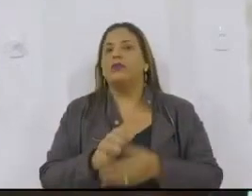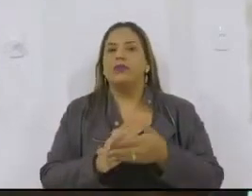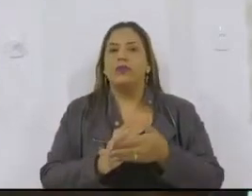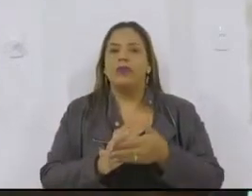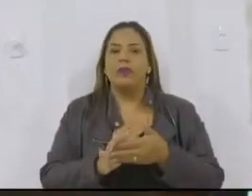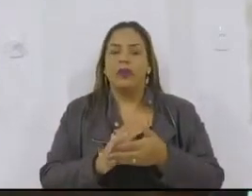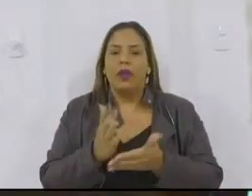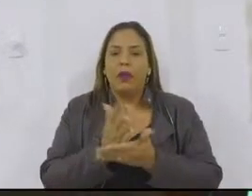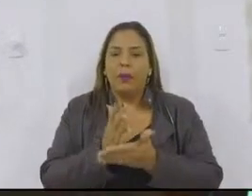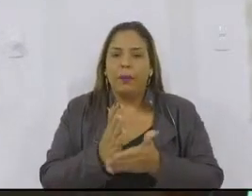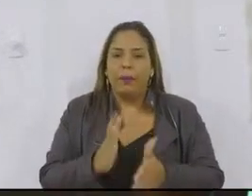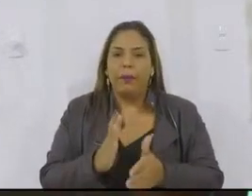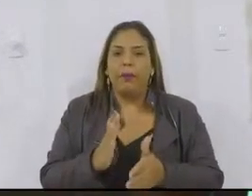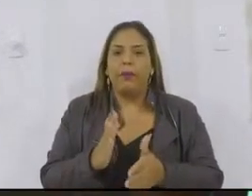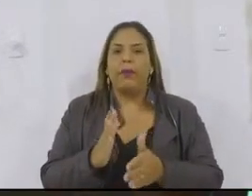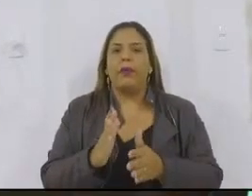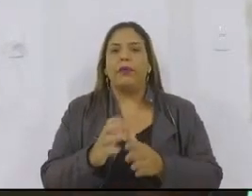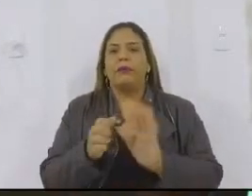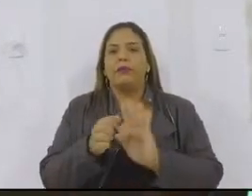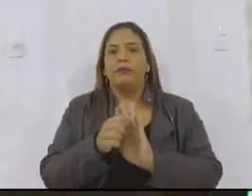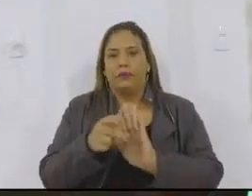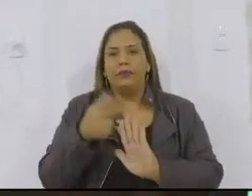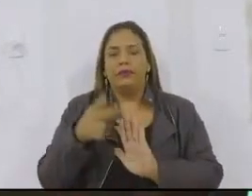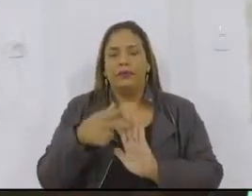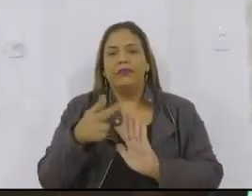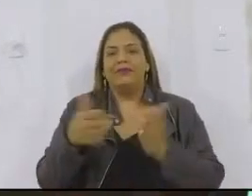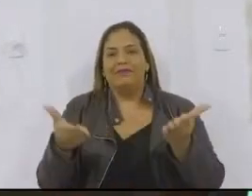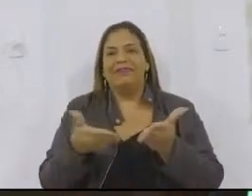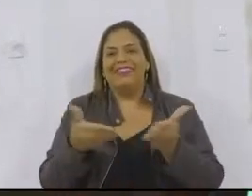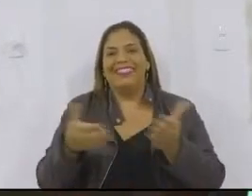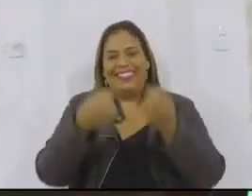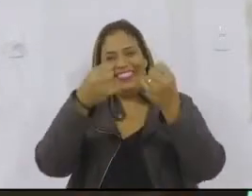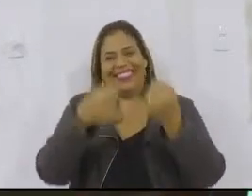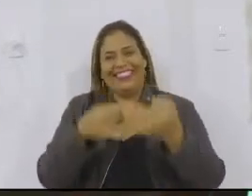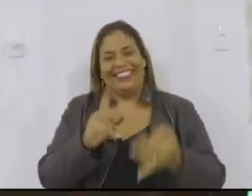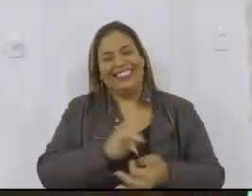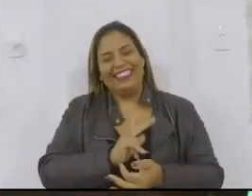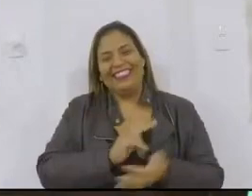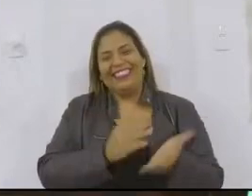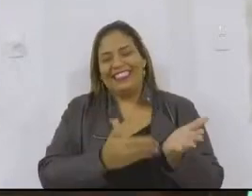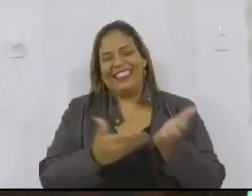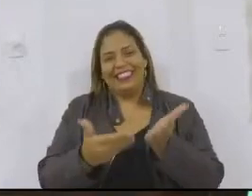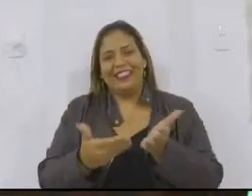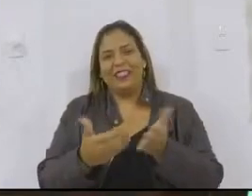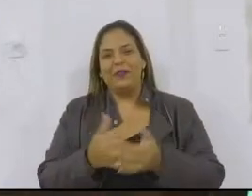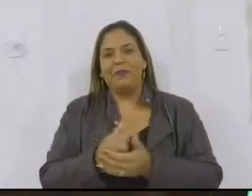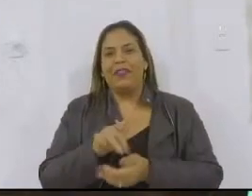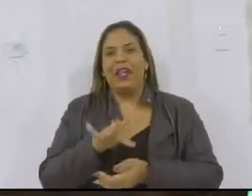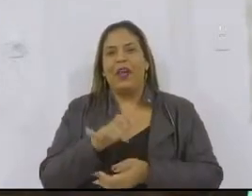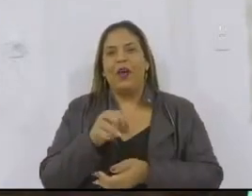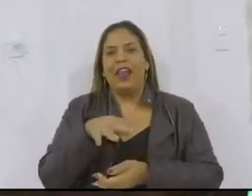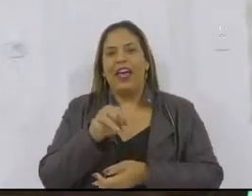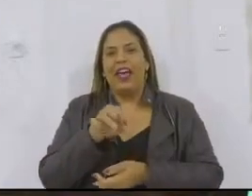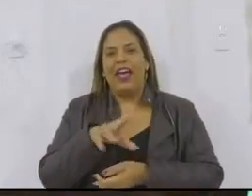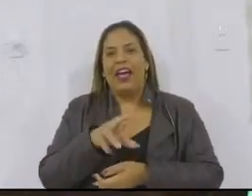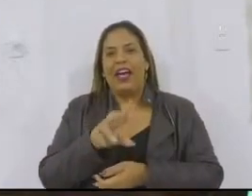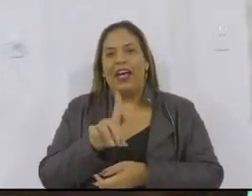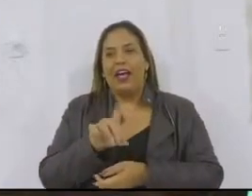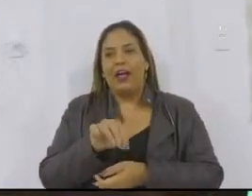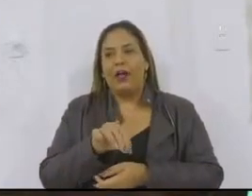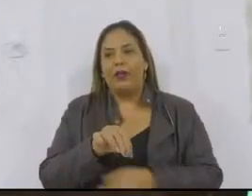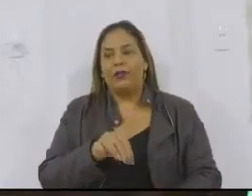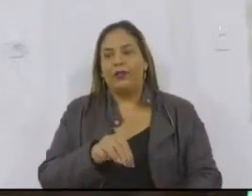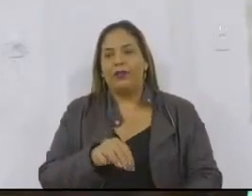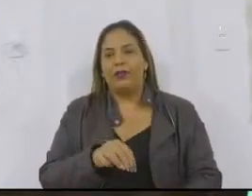Não tendo mais proposições, passamos à explicação pessoal. Convido o vereador Leonardo Oliveira para fazer uso da palavra.